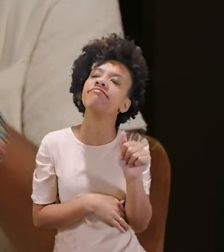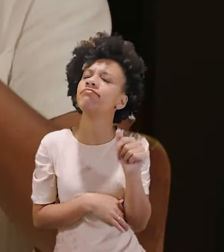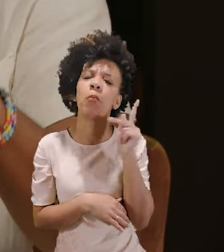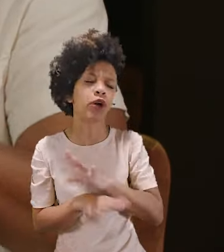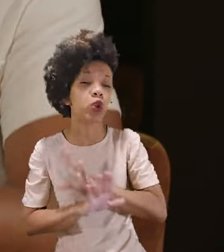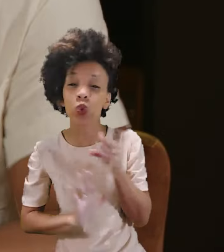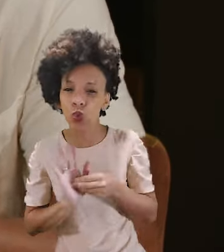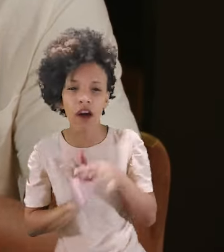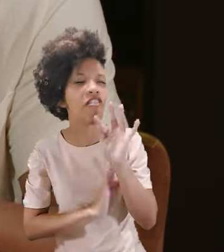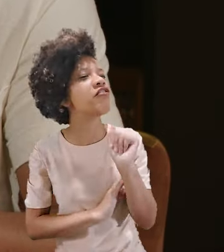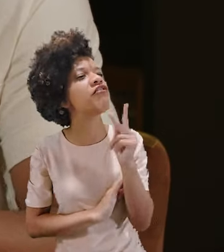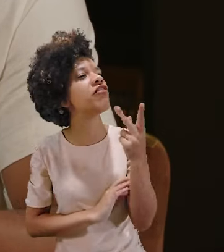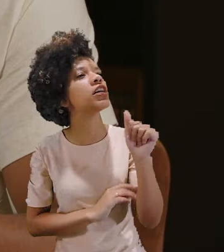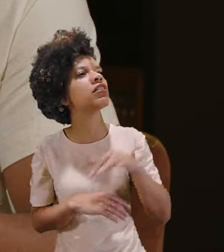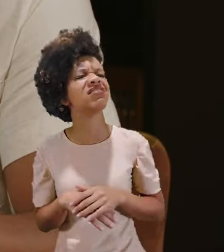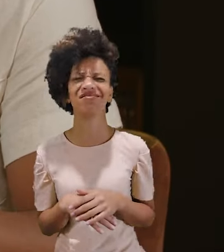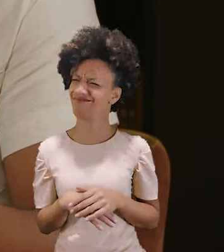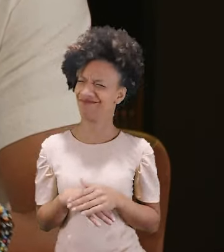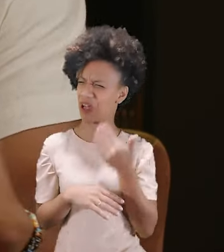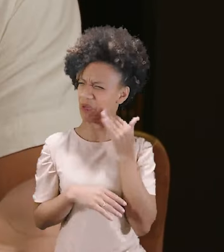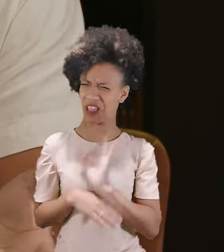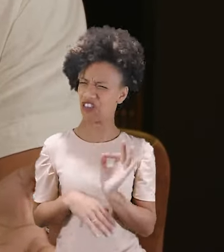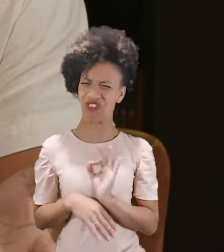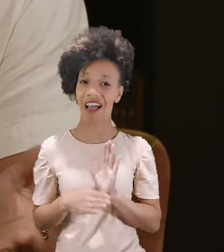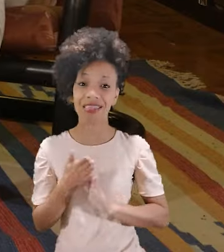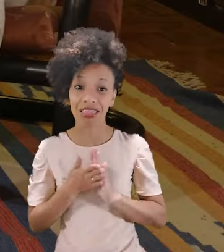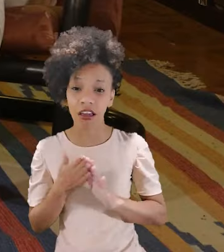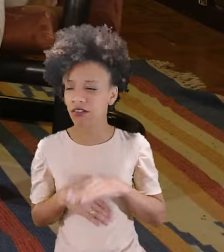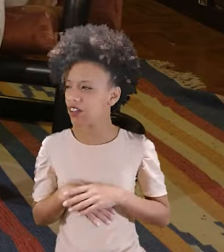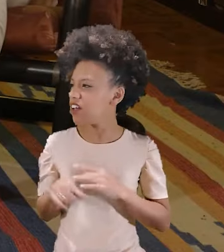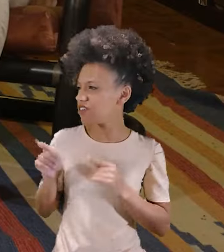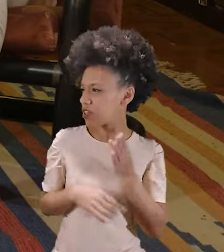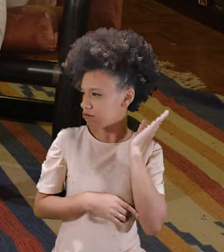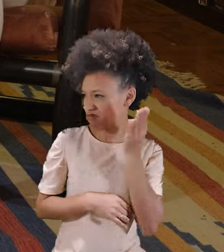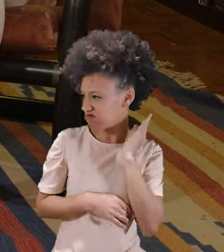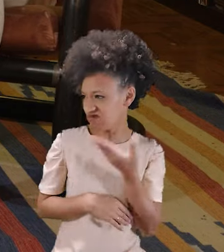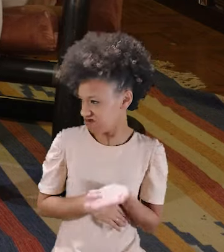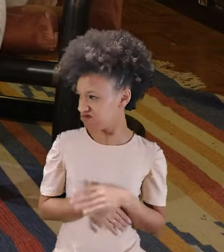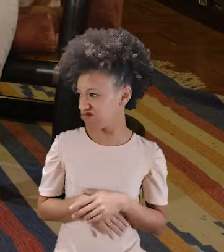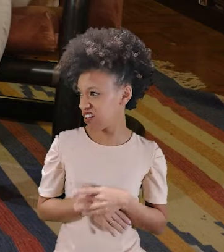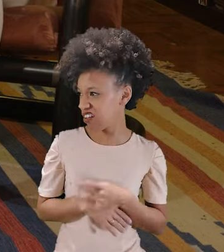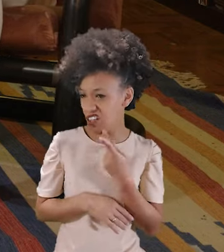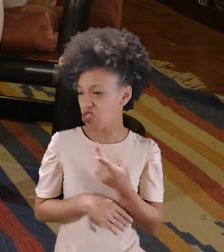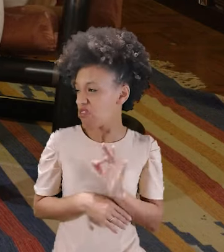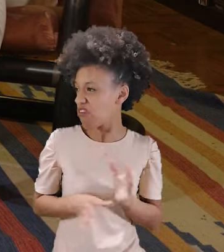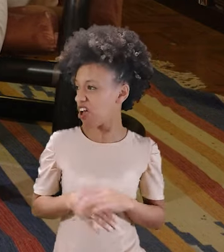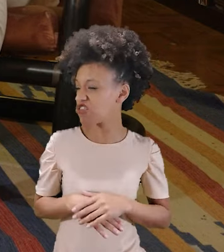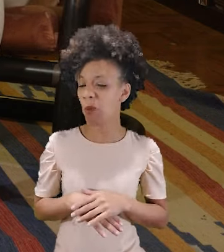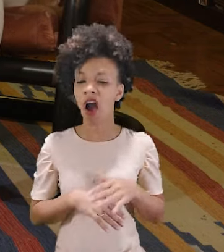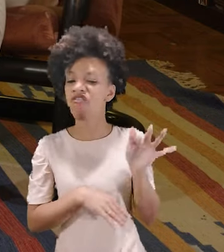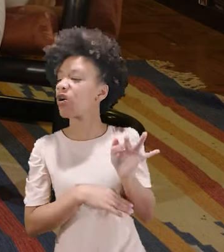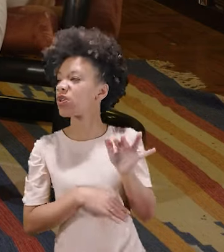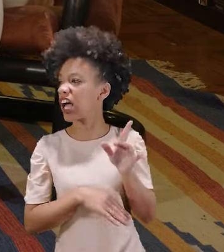eu sei que lá tudo é fina e depois namorado ficar me enchendo o saco que eu não tinha nada para falar entendeu se virou babacão você tinha usado mais direito